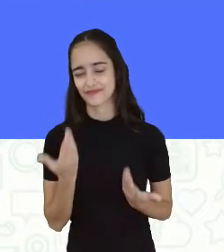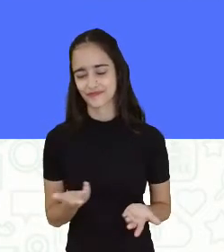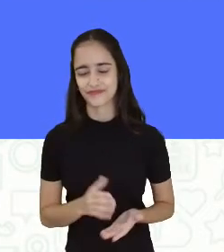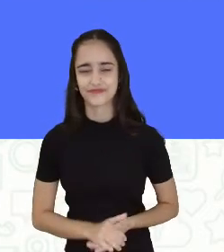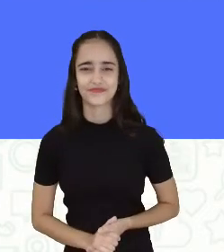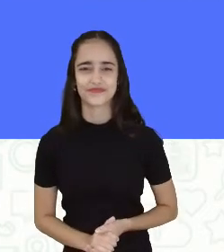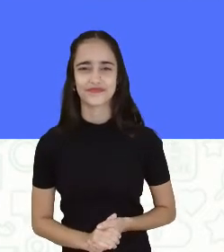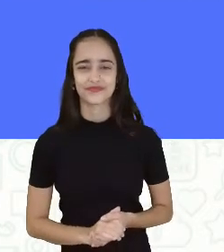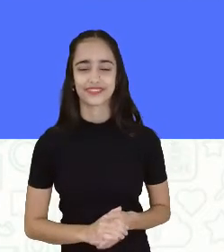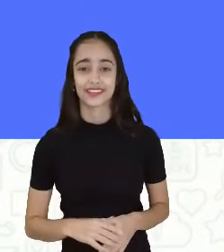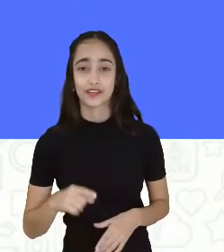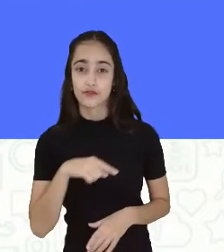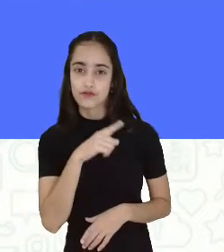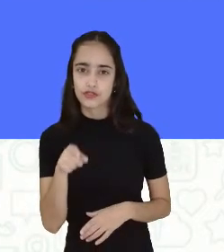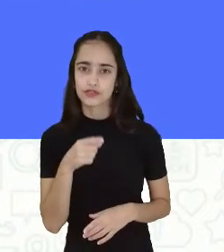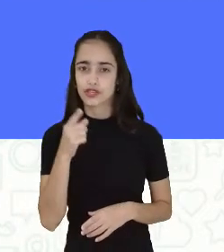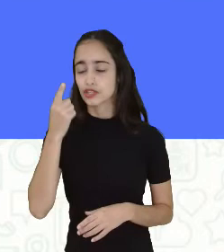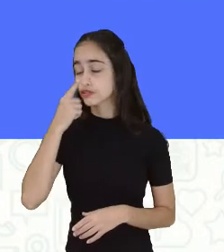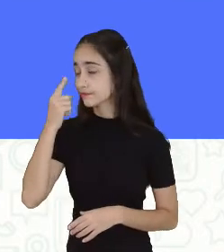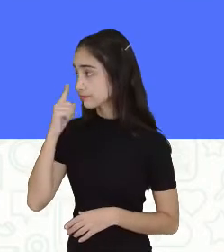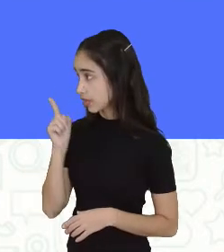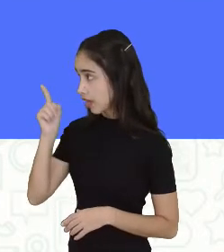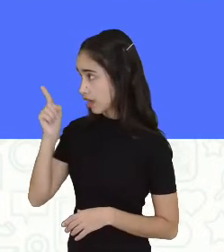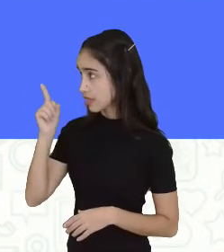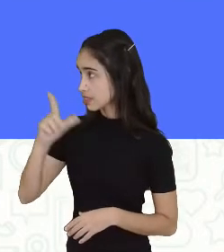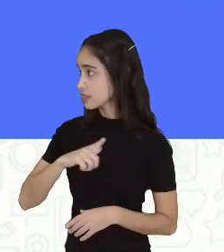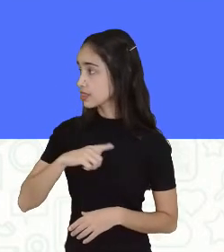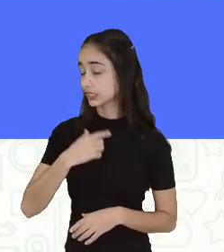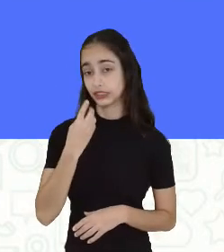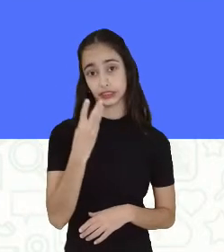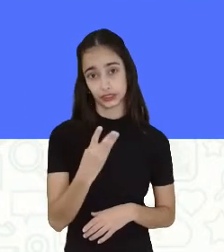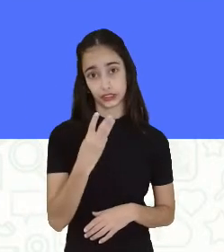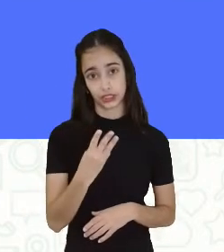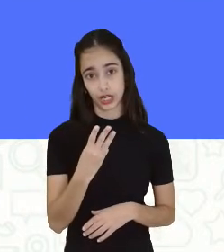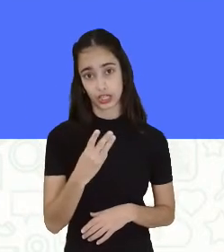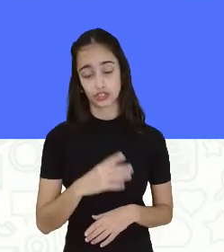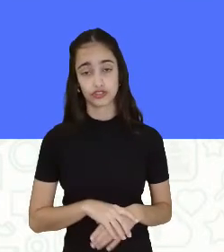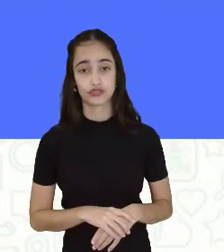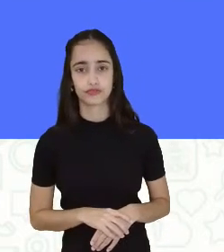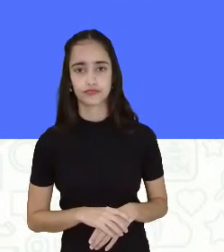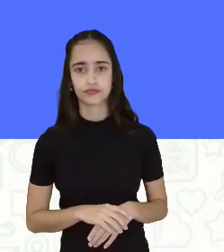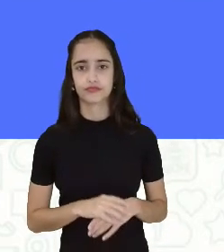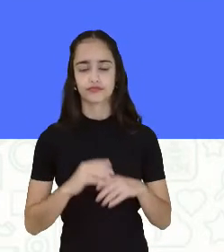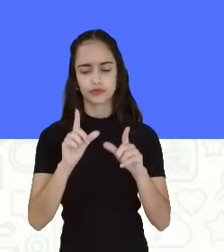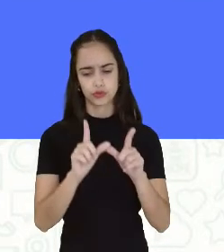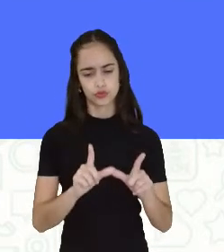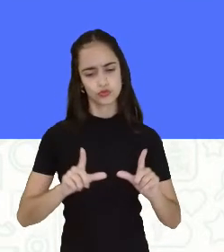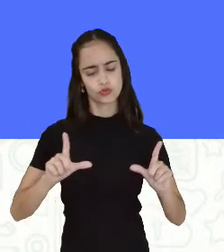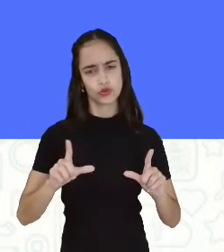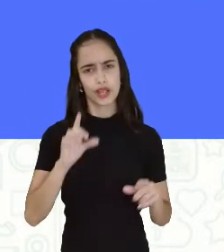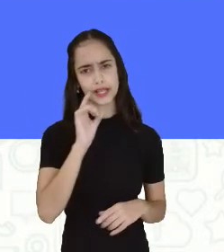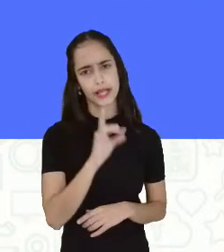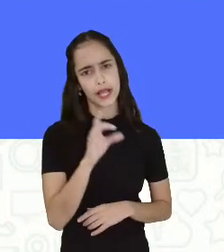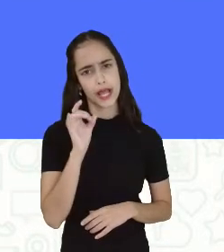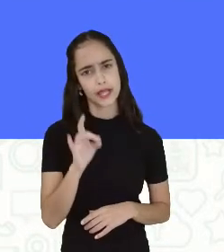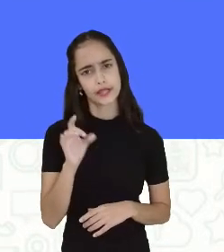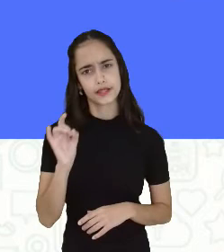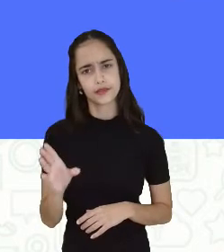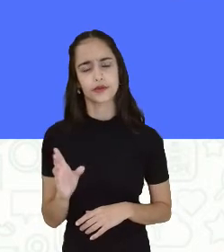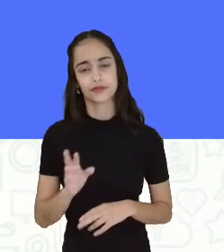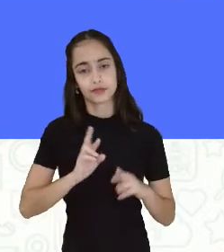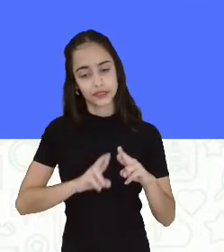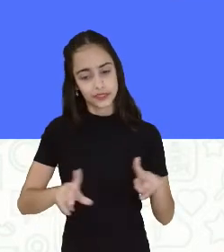três auto-retratos de três artistas diferentes tá e cada um vocês